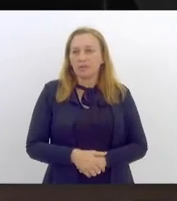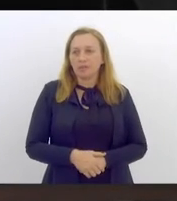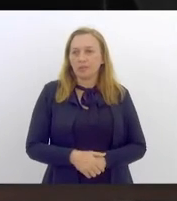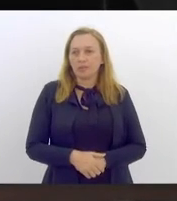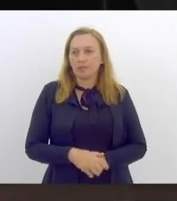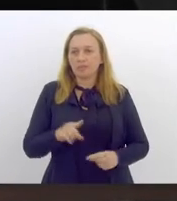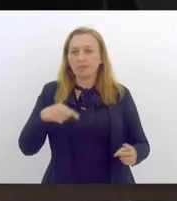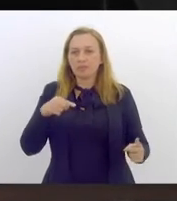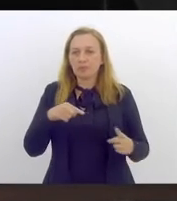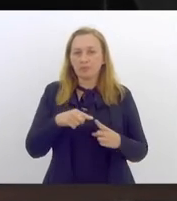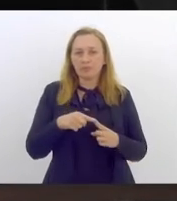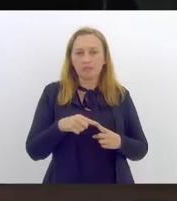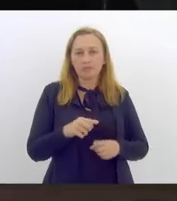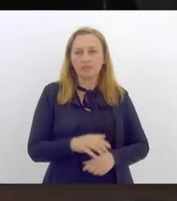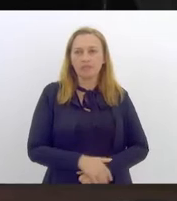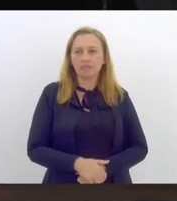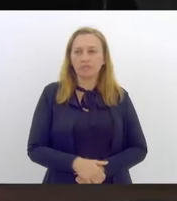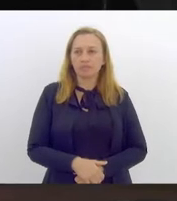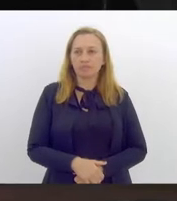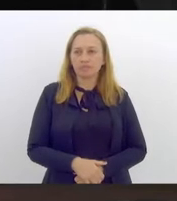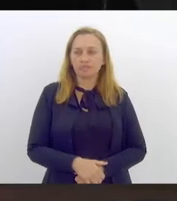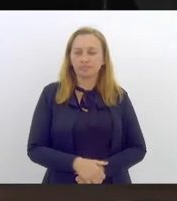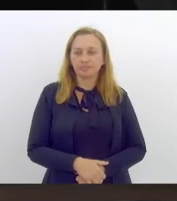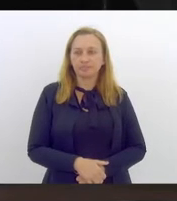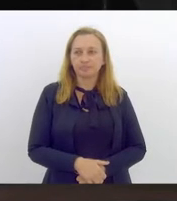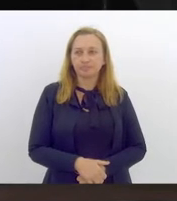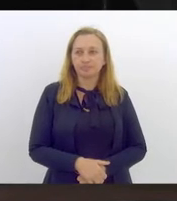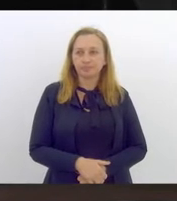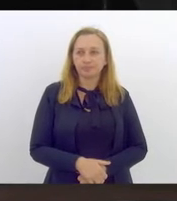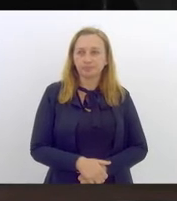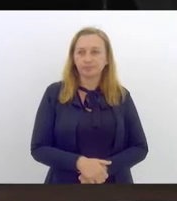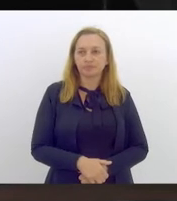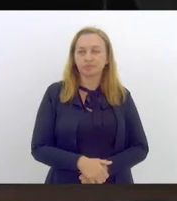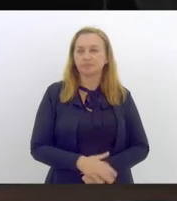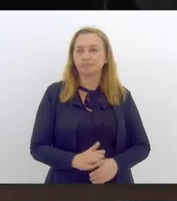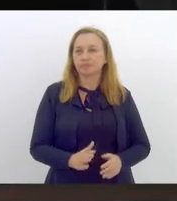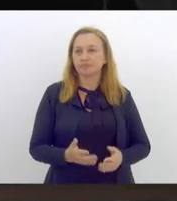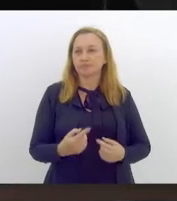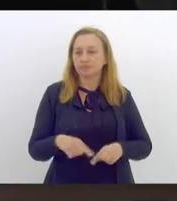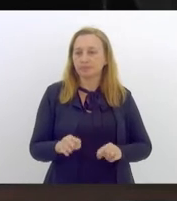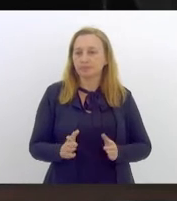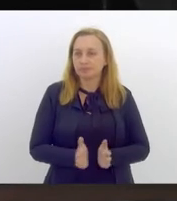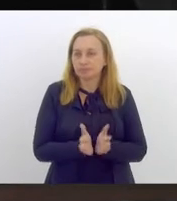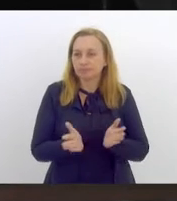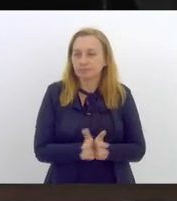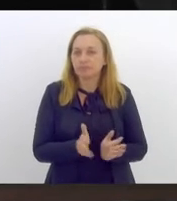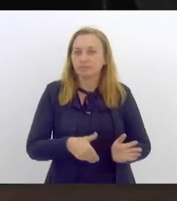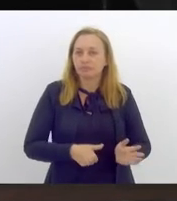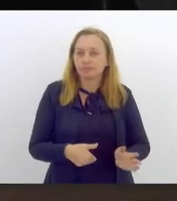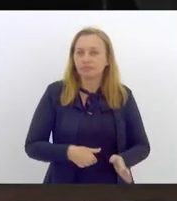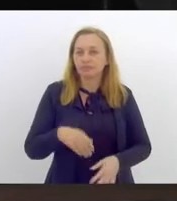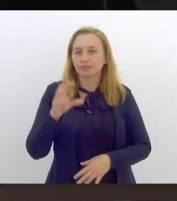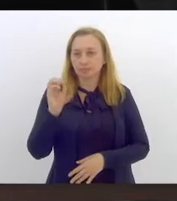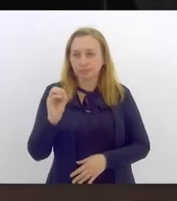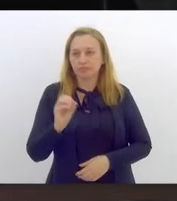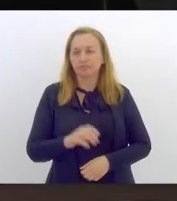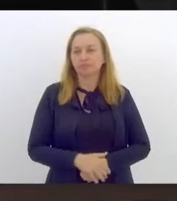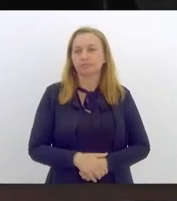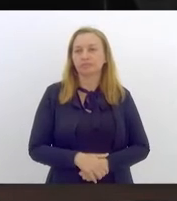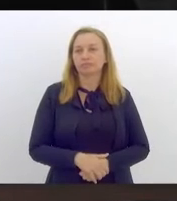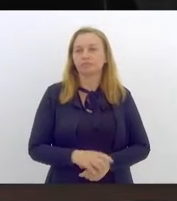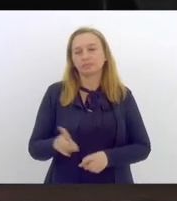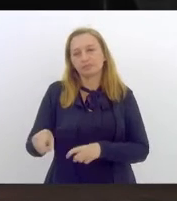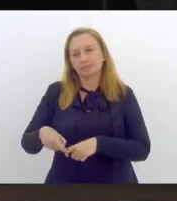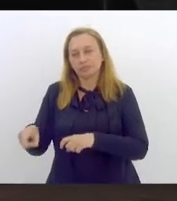o objetivo que trata da erradicação da pobreza, da fome zero, da